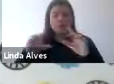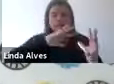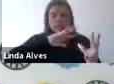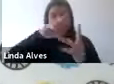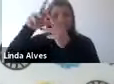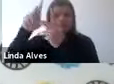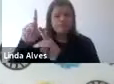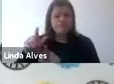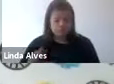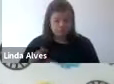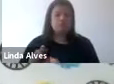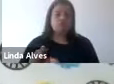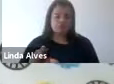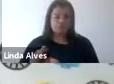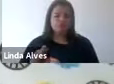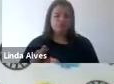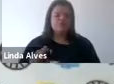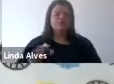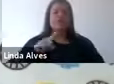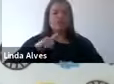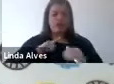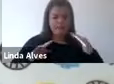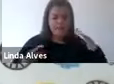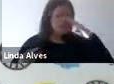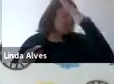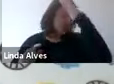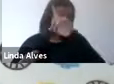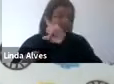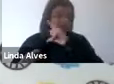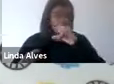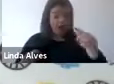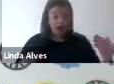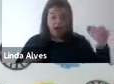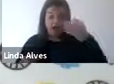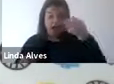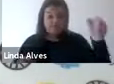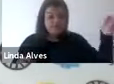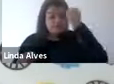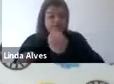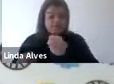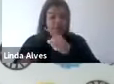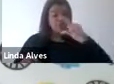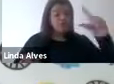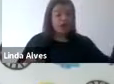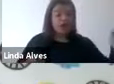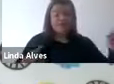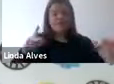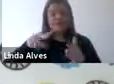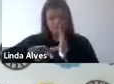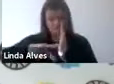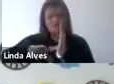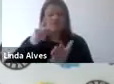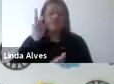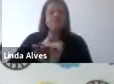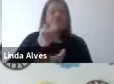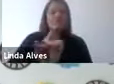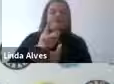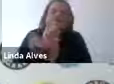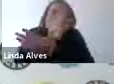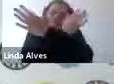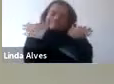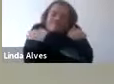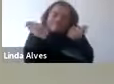E vem presidente e vai presidente. Sindicatos continuam. É isso. Um grande abraço,